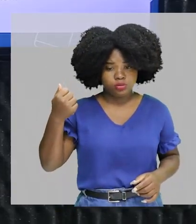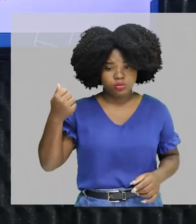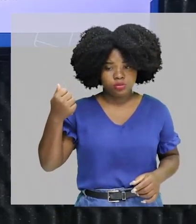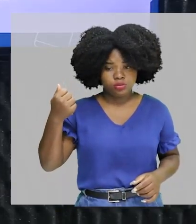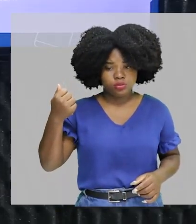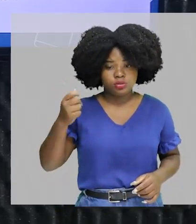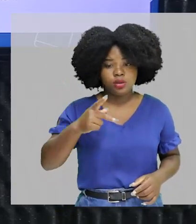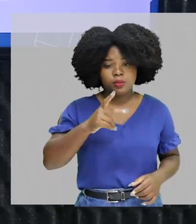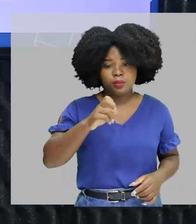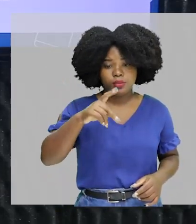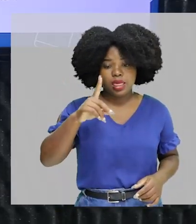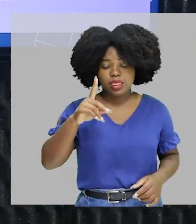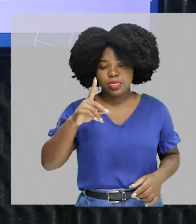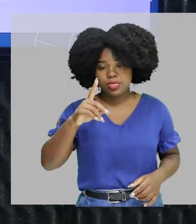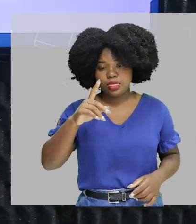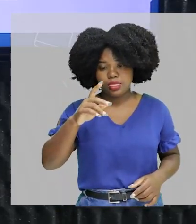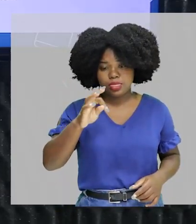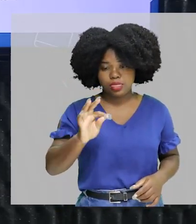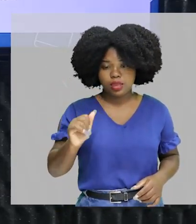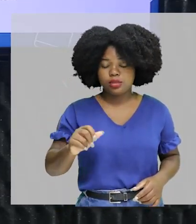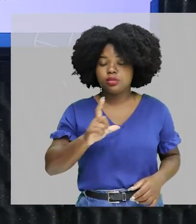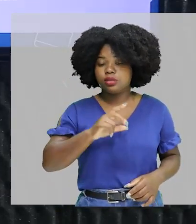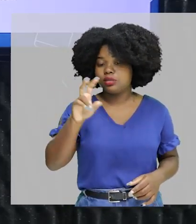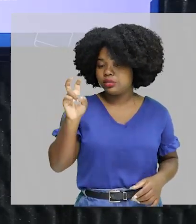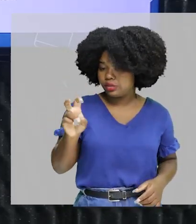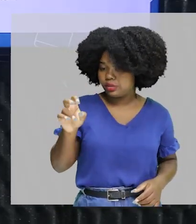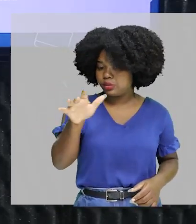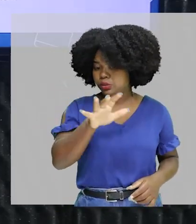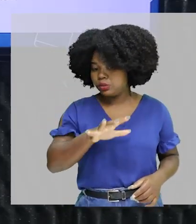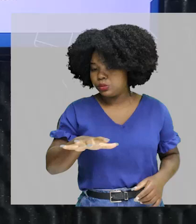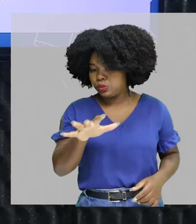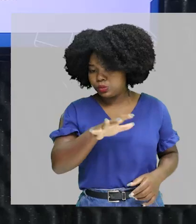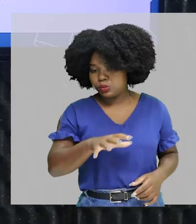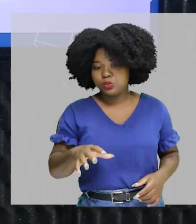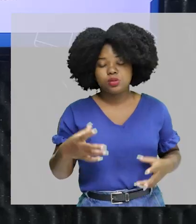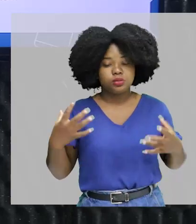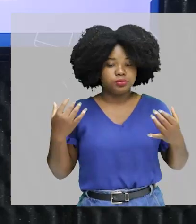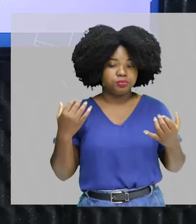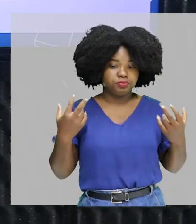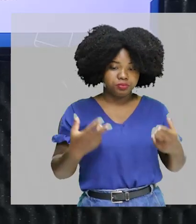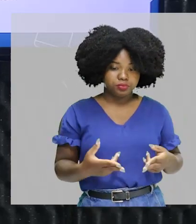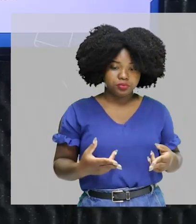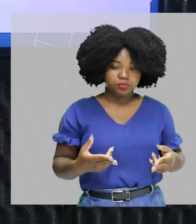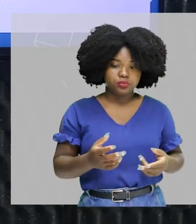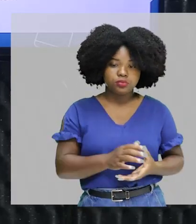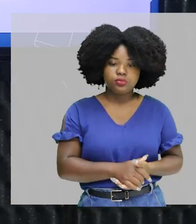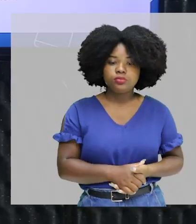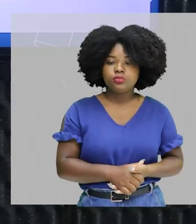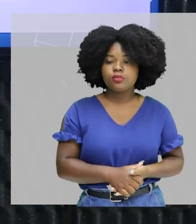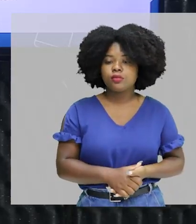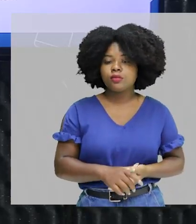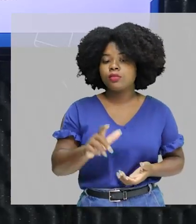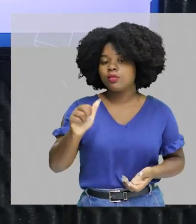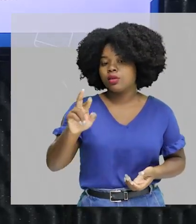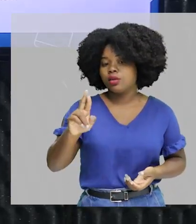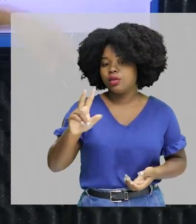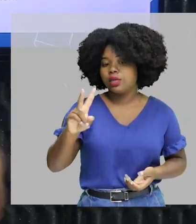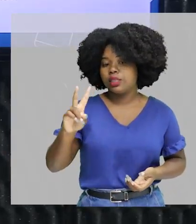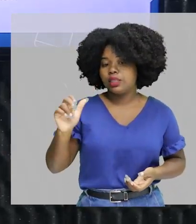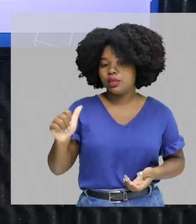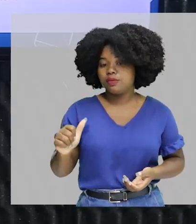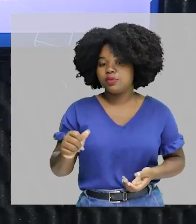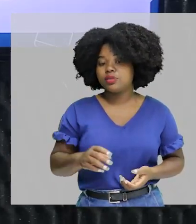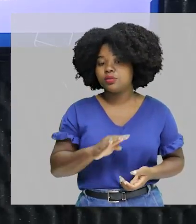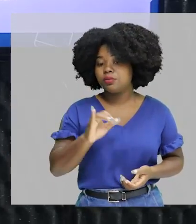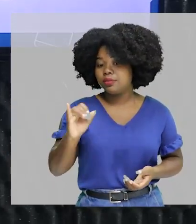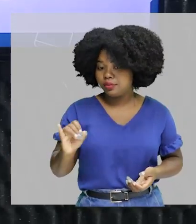são pentarradiais, possuem 5 regiões semelhantes, né? E as larvas são